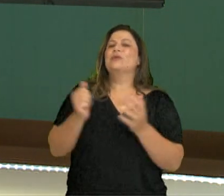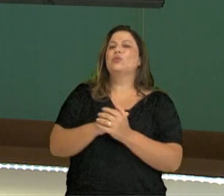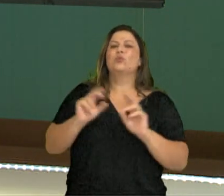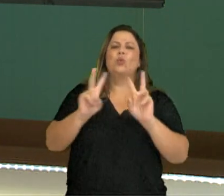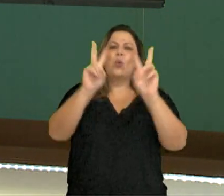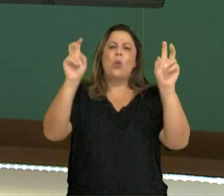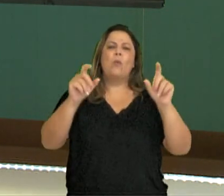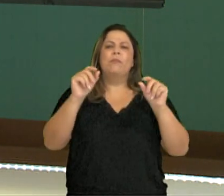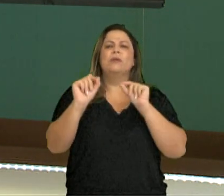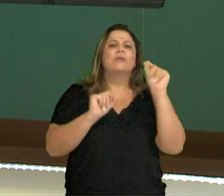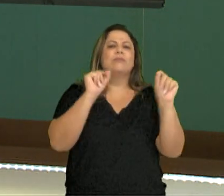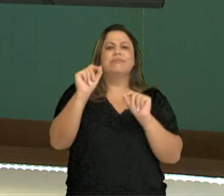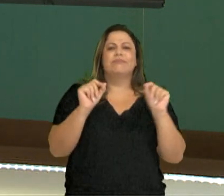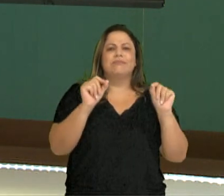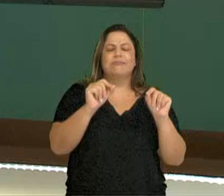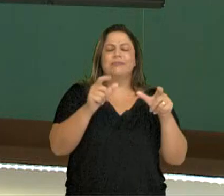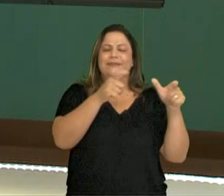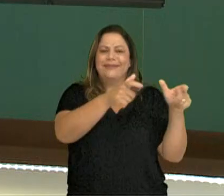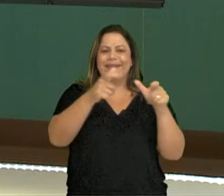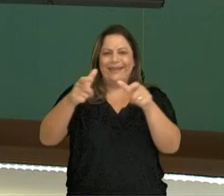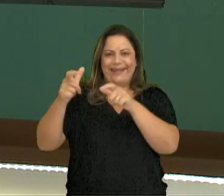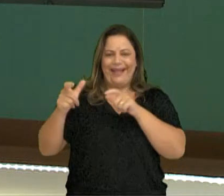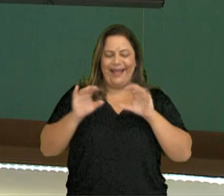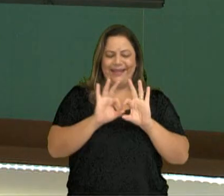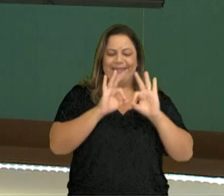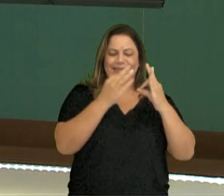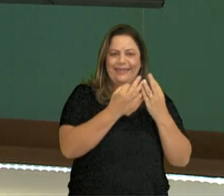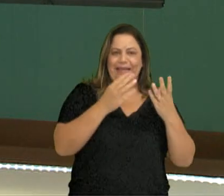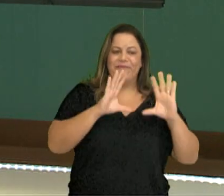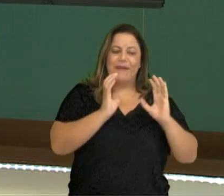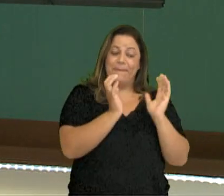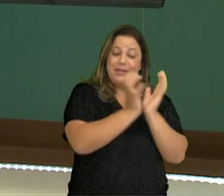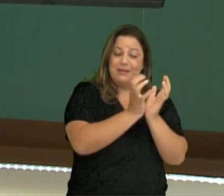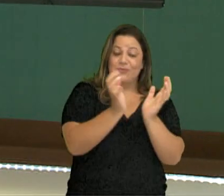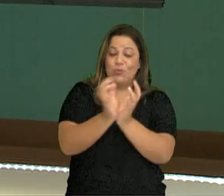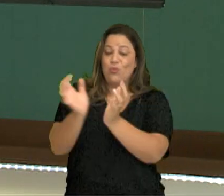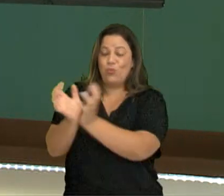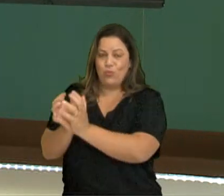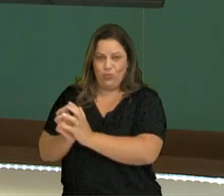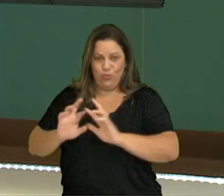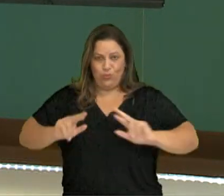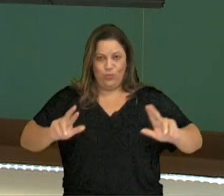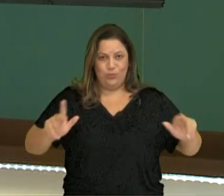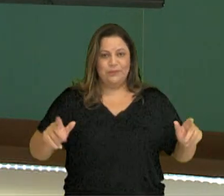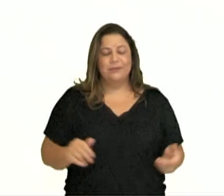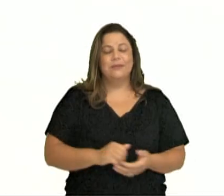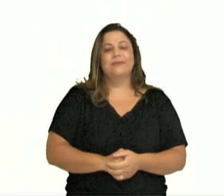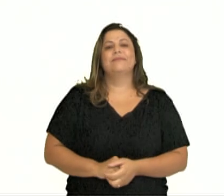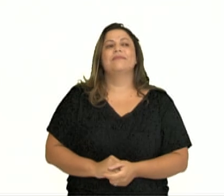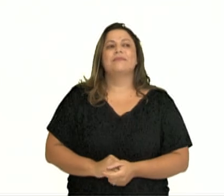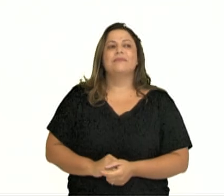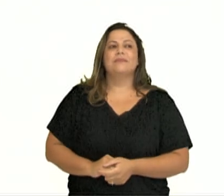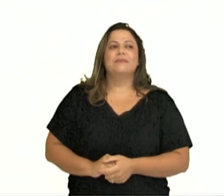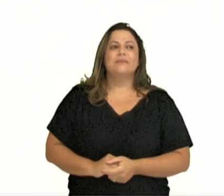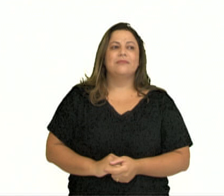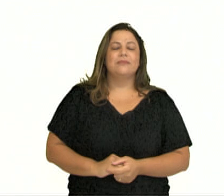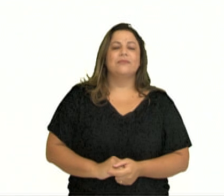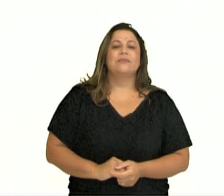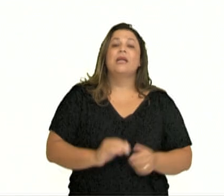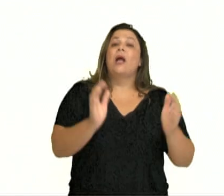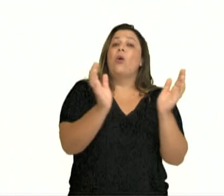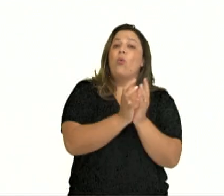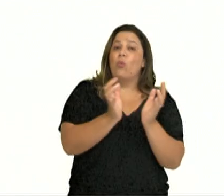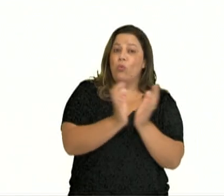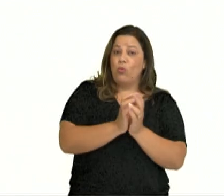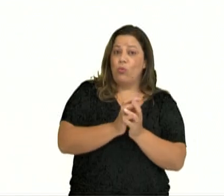aonde se encaixa cada instrumento na família dos instrumentos musicais, vamos a um próximo exercício. A família de